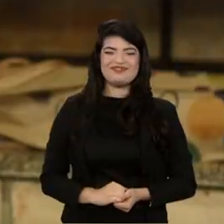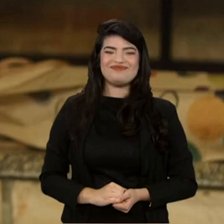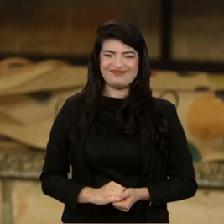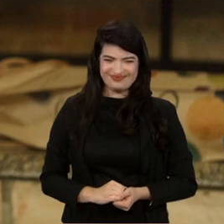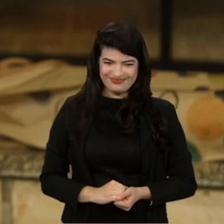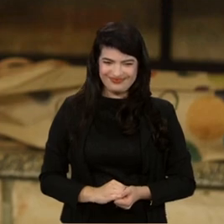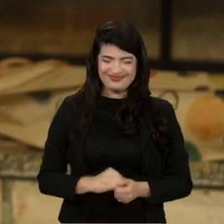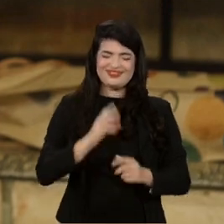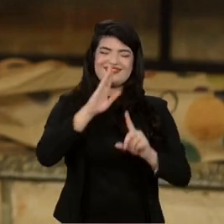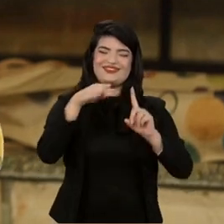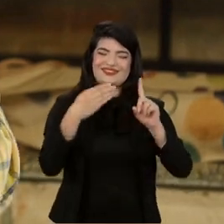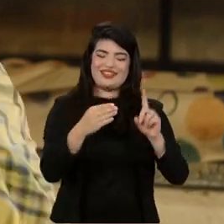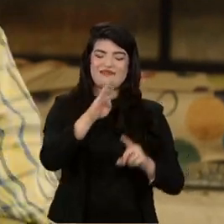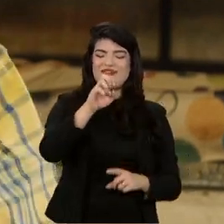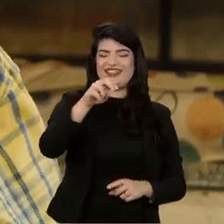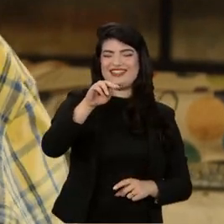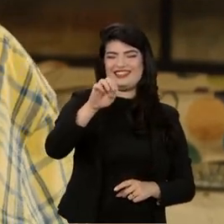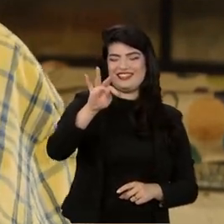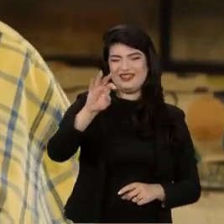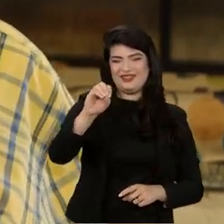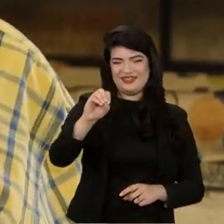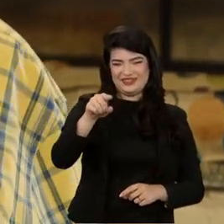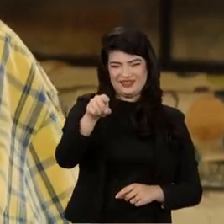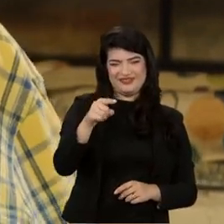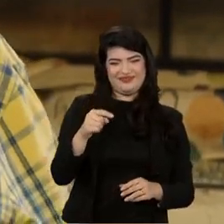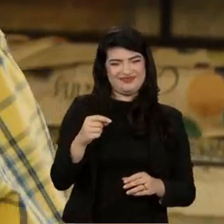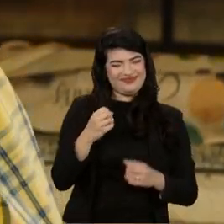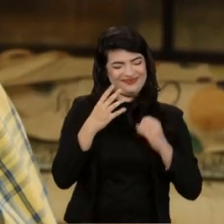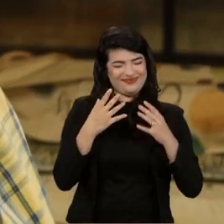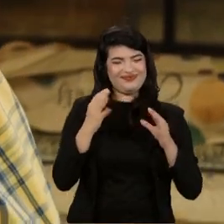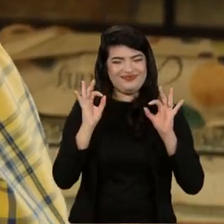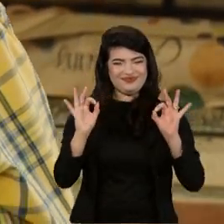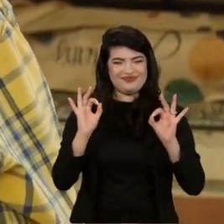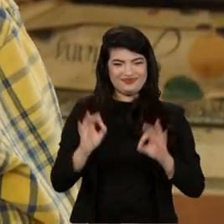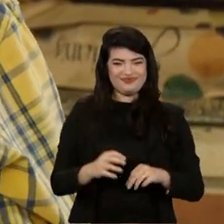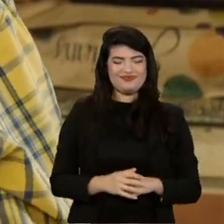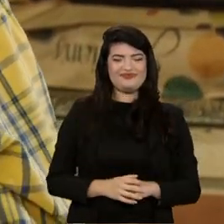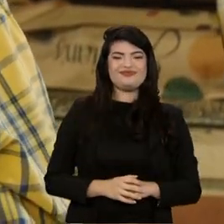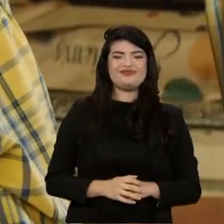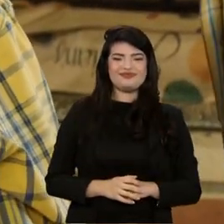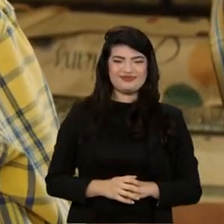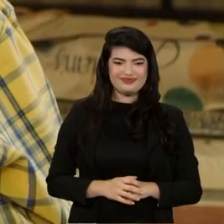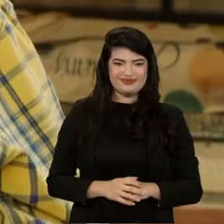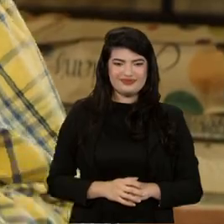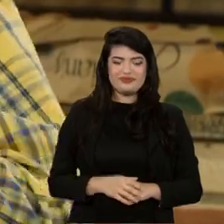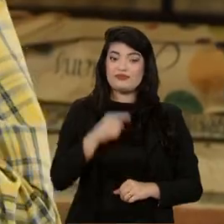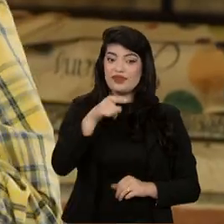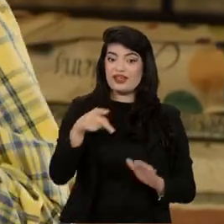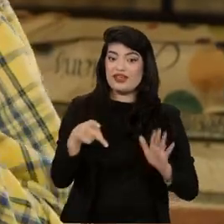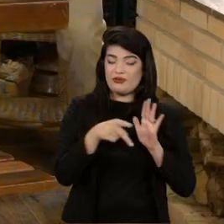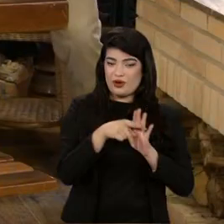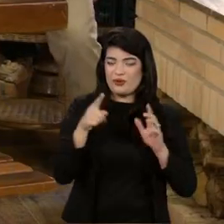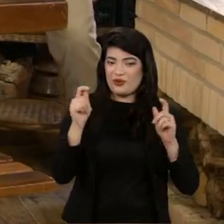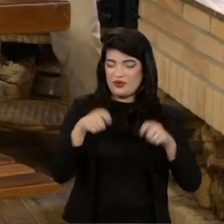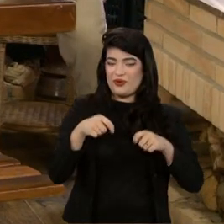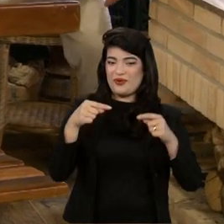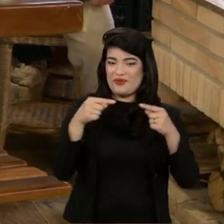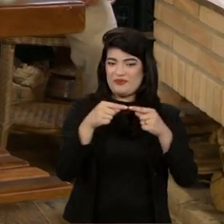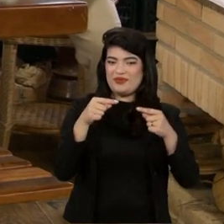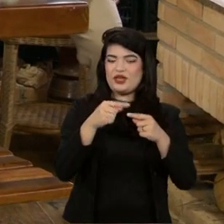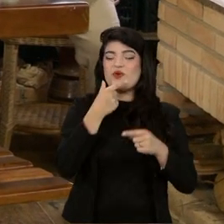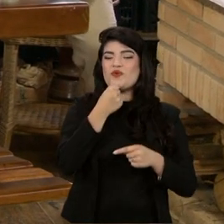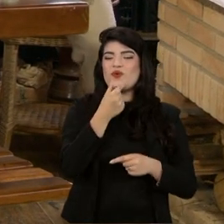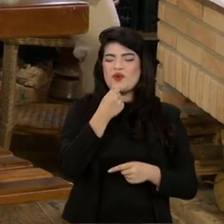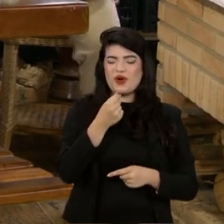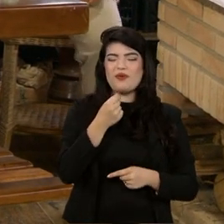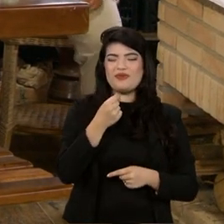Nossa homenagem a Benedito Rui Barbosa. Oh, beleza. Grande ator de novela, né? Madonna